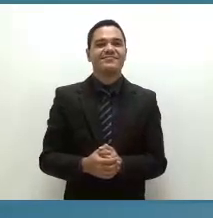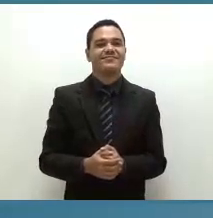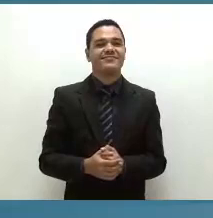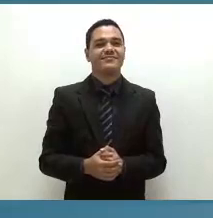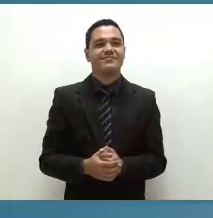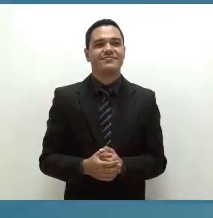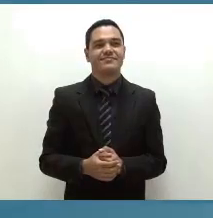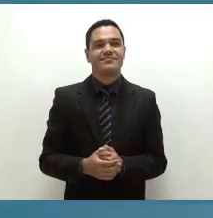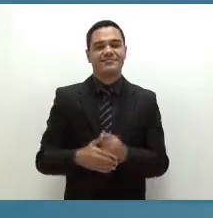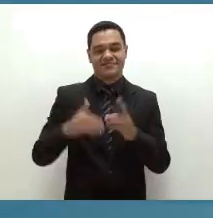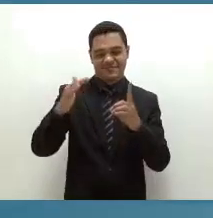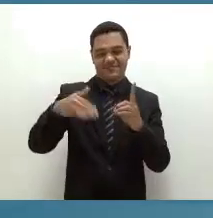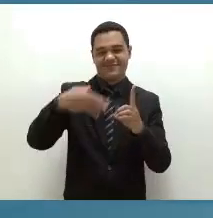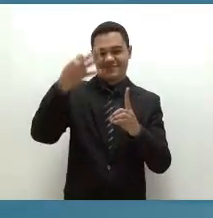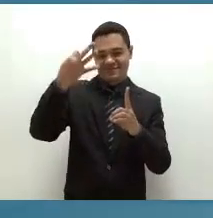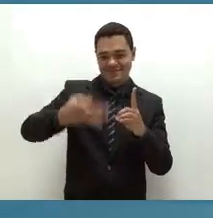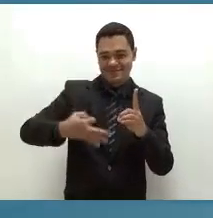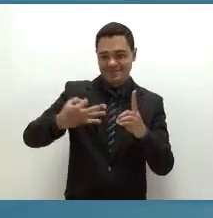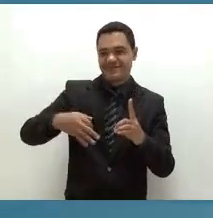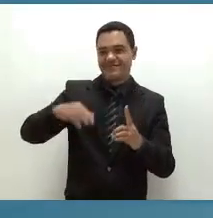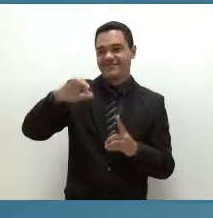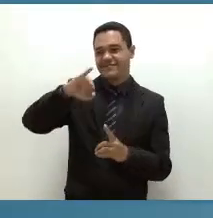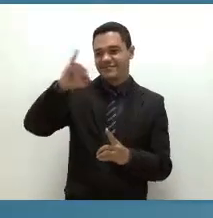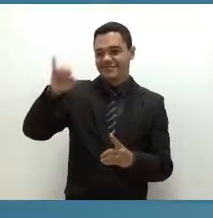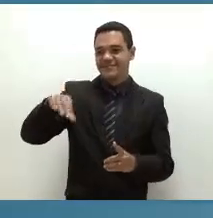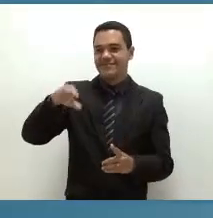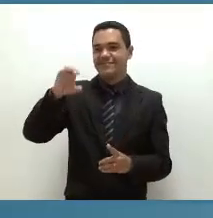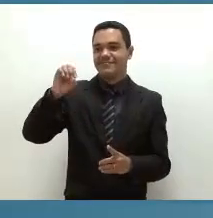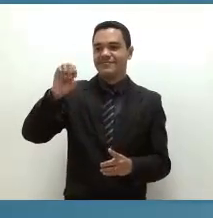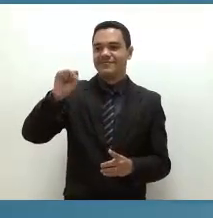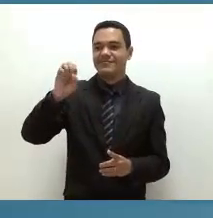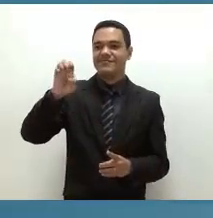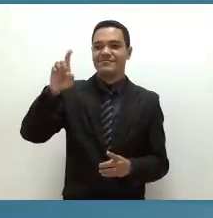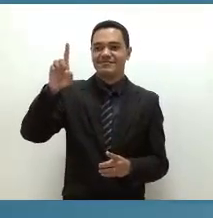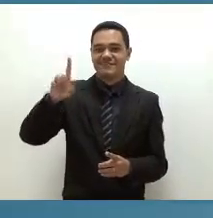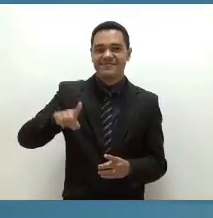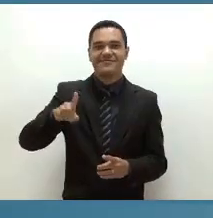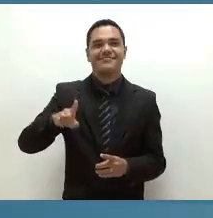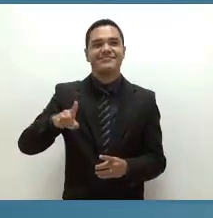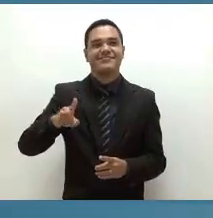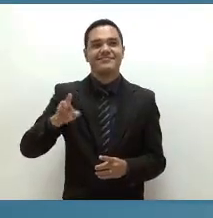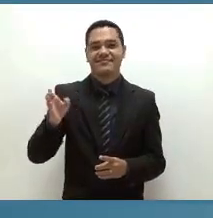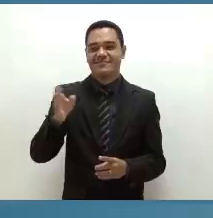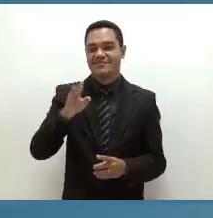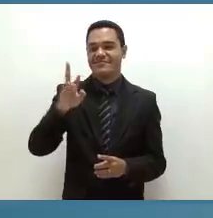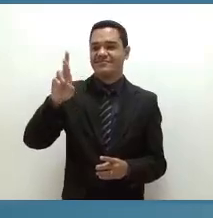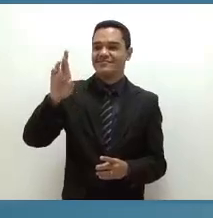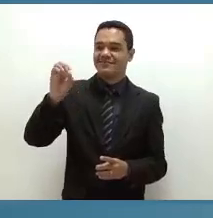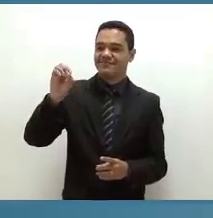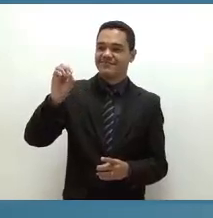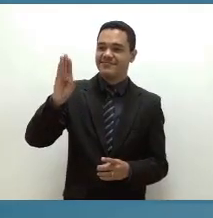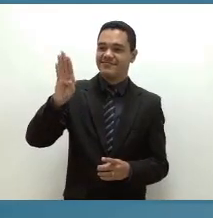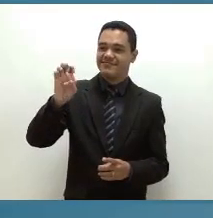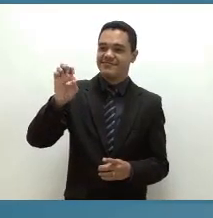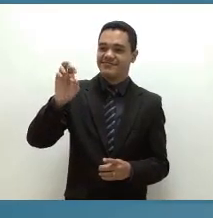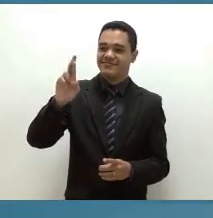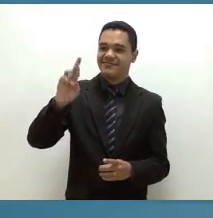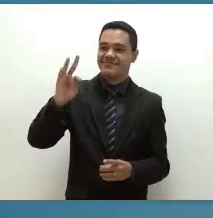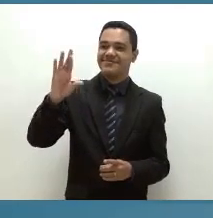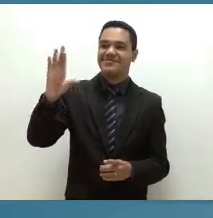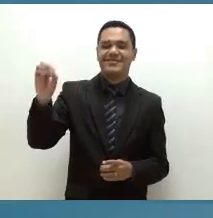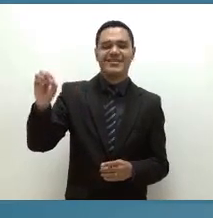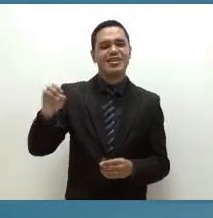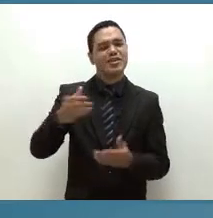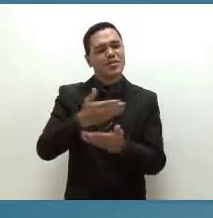José Roberto Pinheiro Maia Bezerra Júnior. Eu só quero ouvir de Vossa Excelência, porque todo mundo já falou que é o senhor.